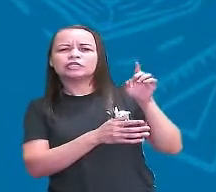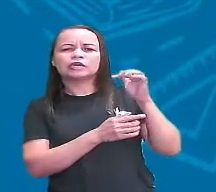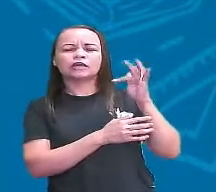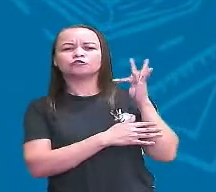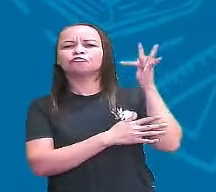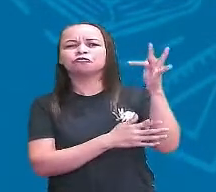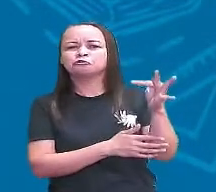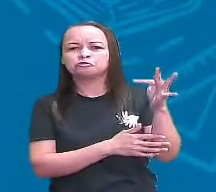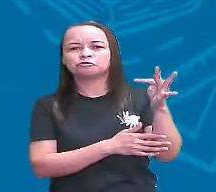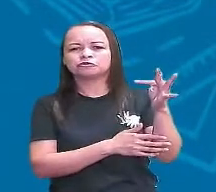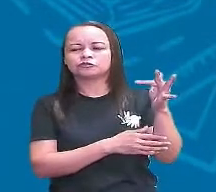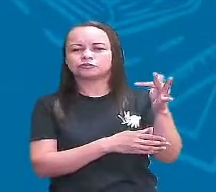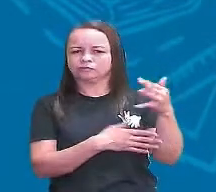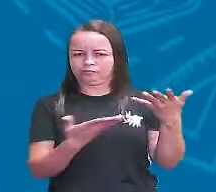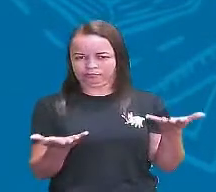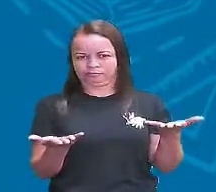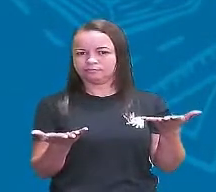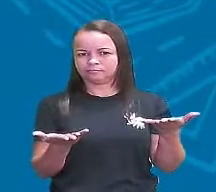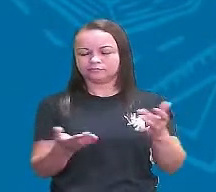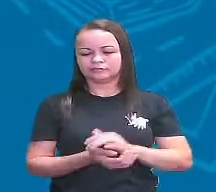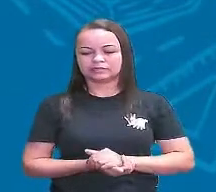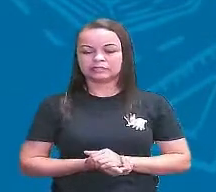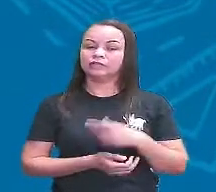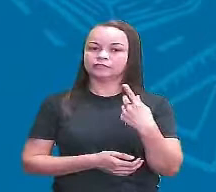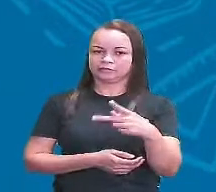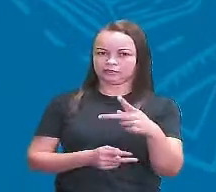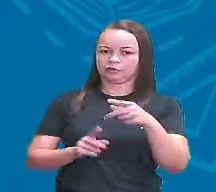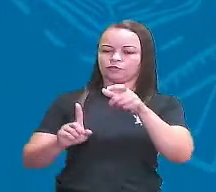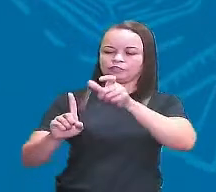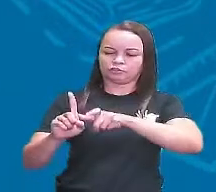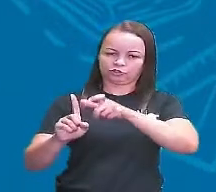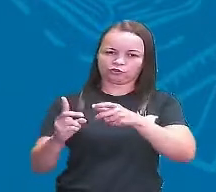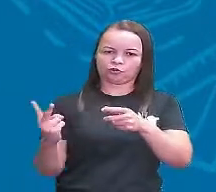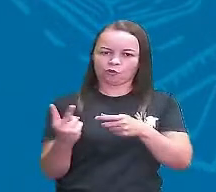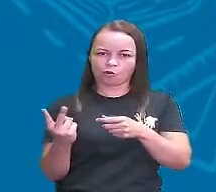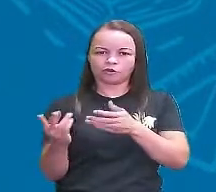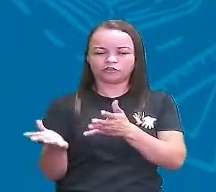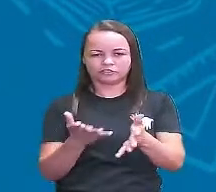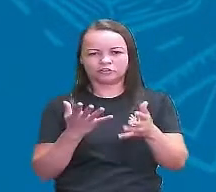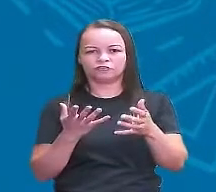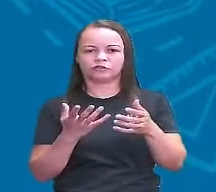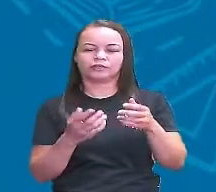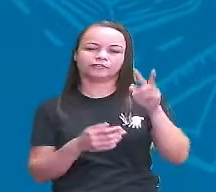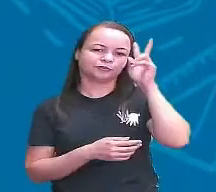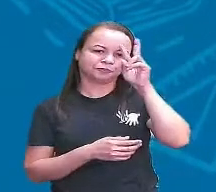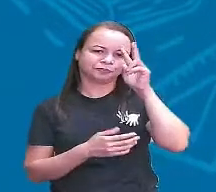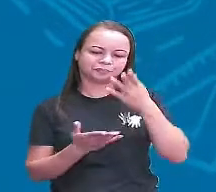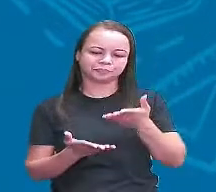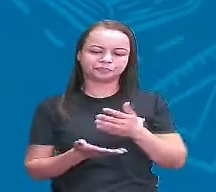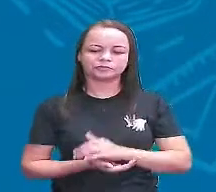hoje. Então, esses foram os personagens da nossa historinha.